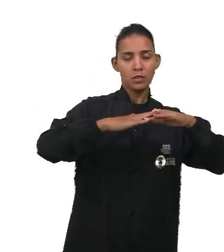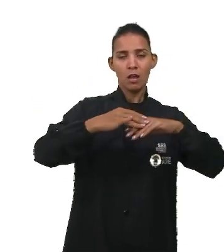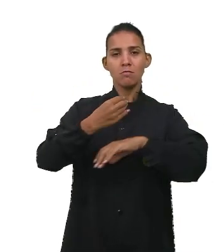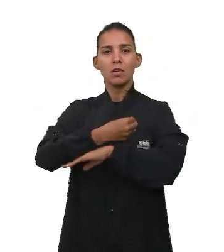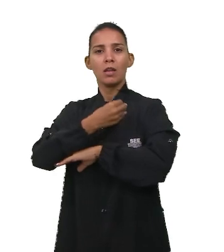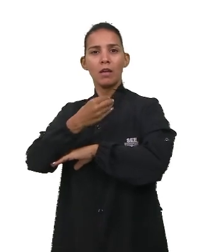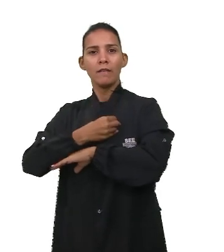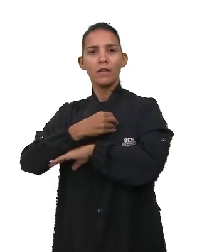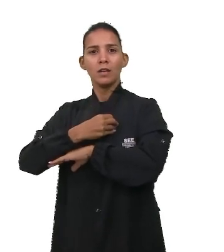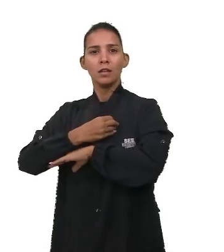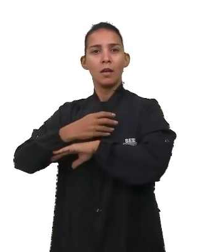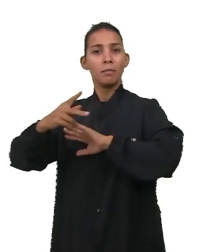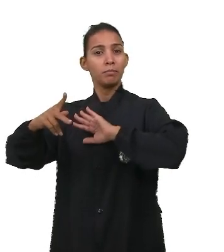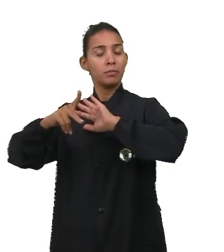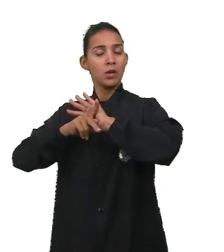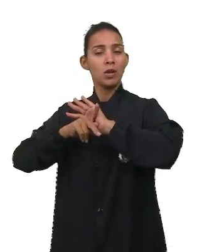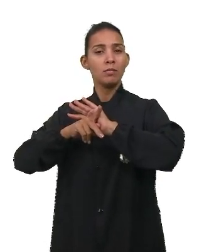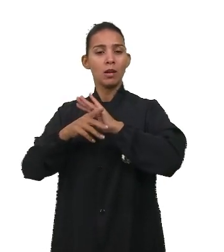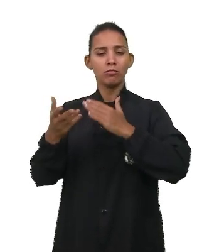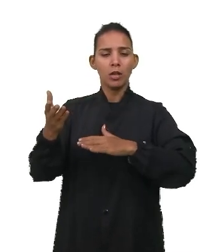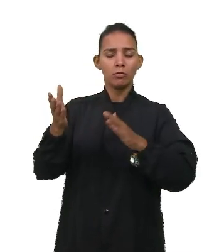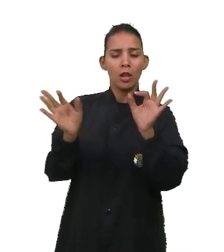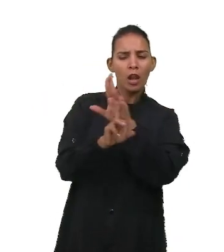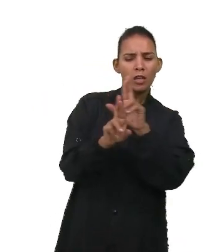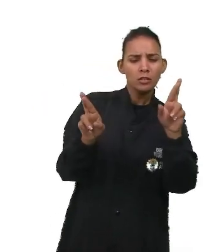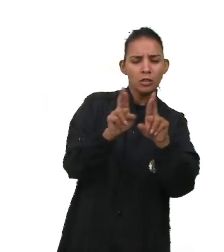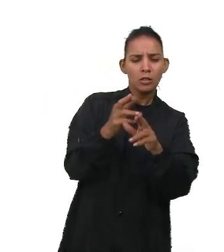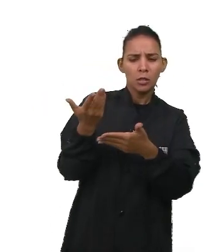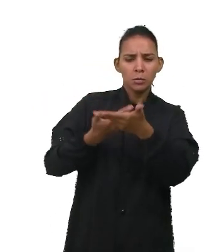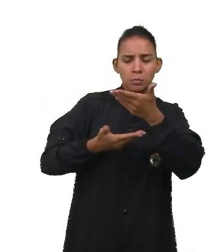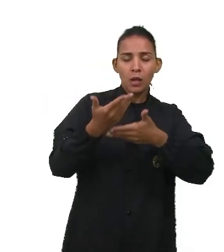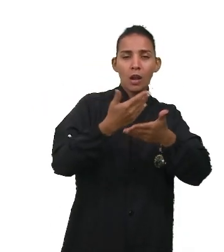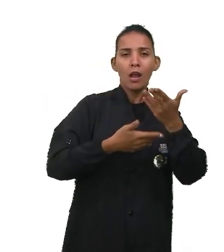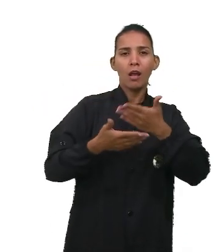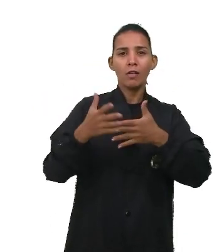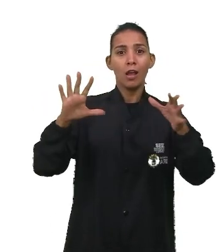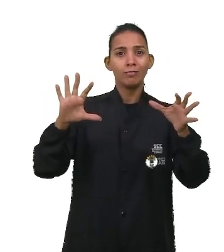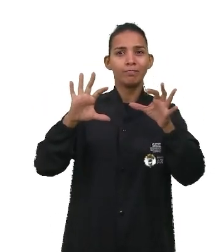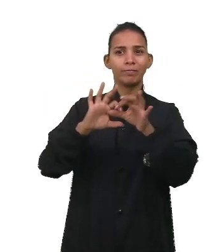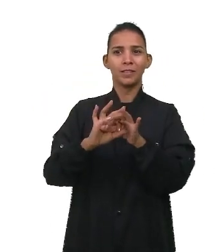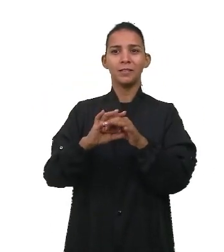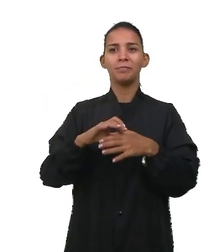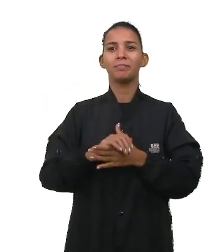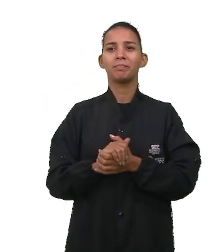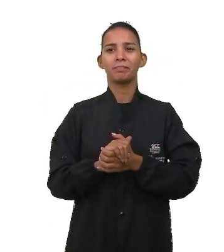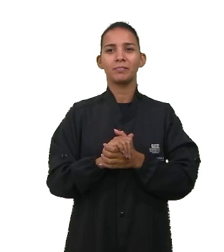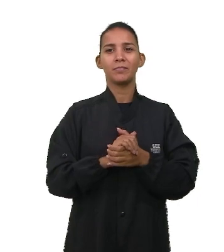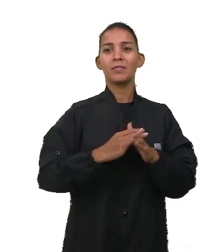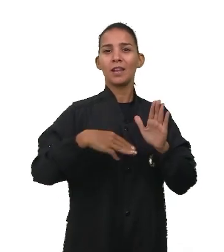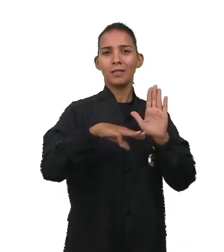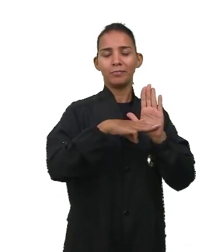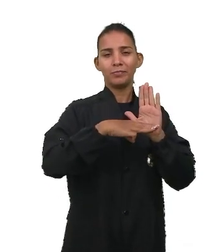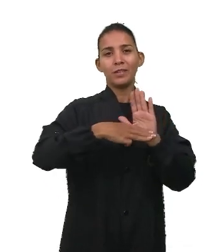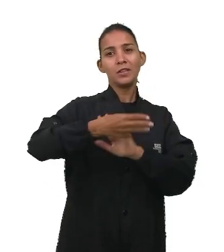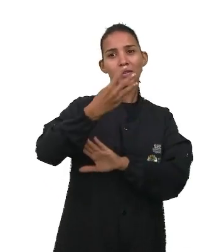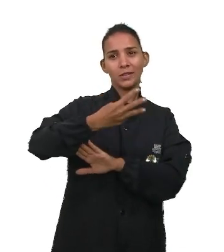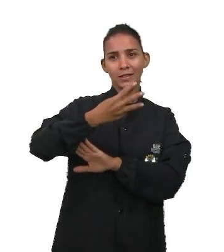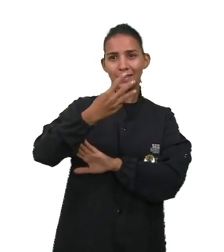se encaixem em suas necessidades. E, por fim, nós temos no item 3 os